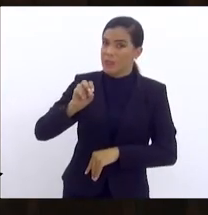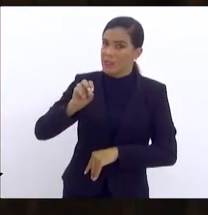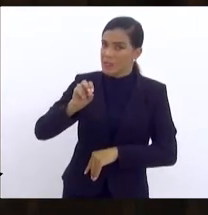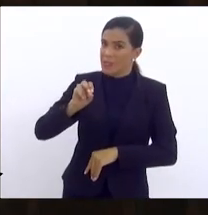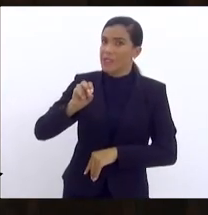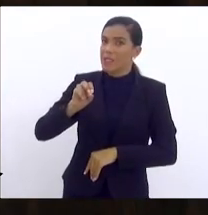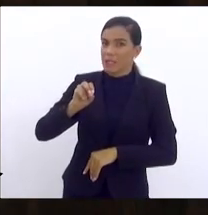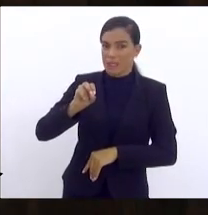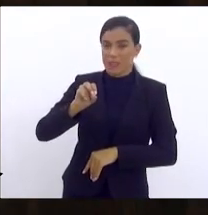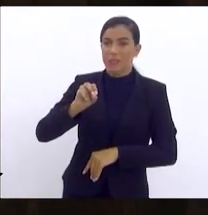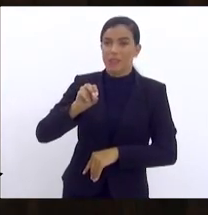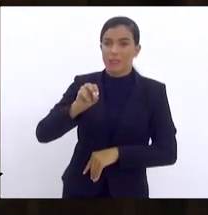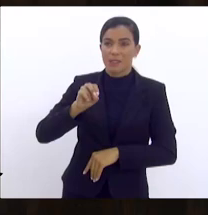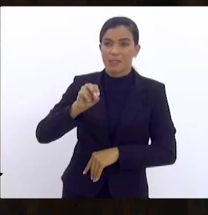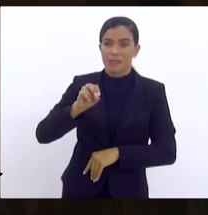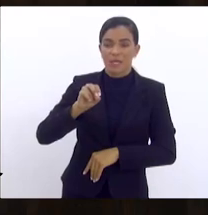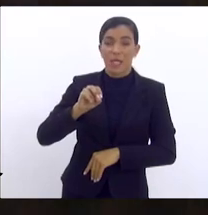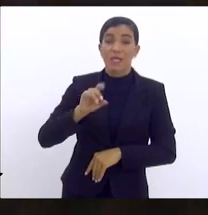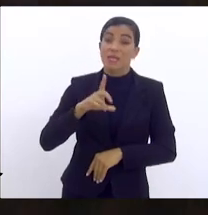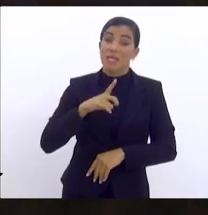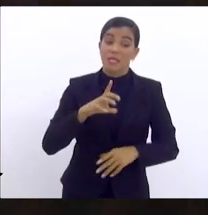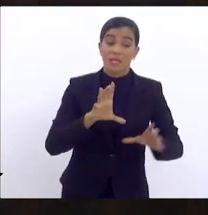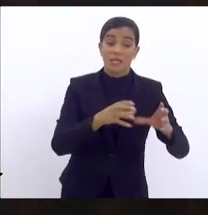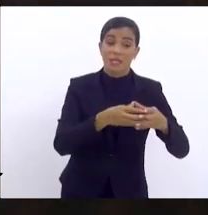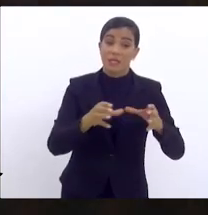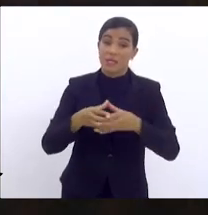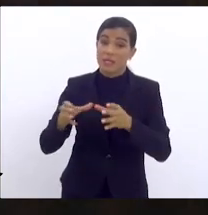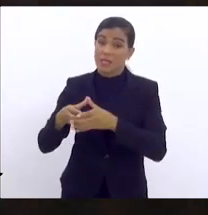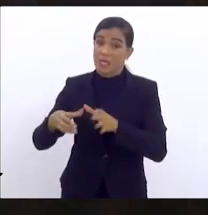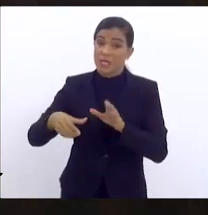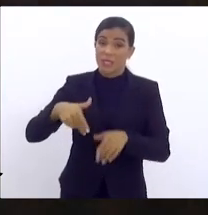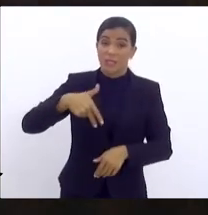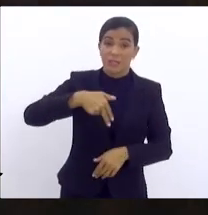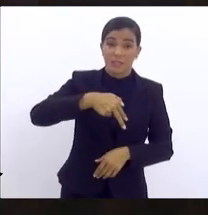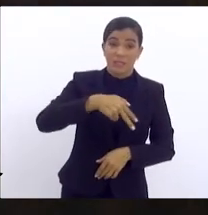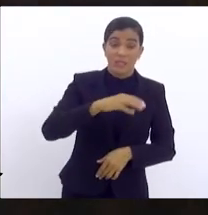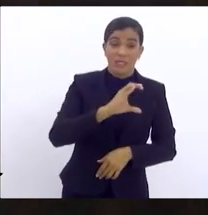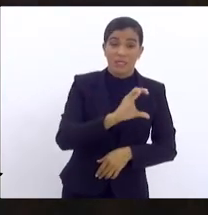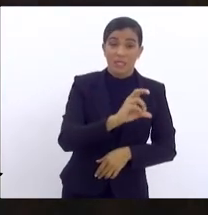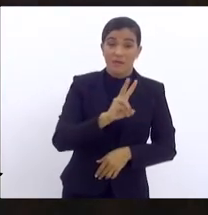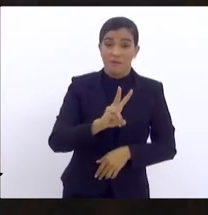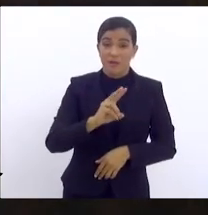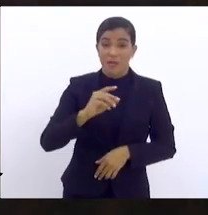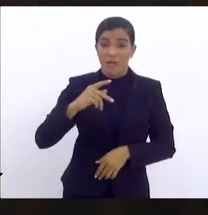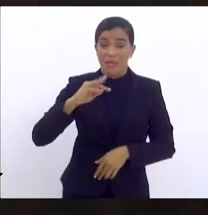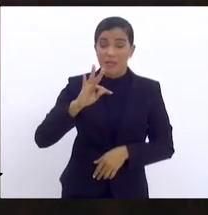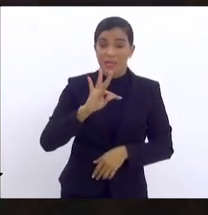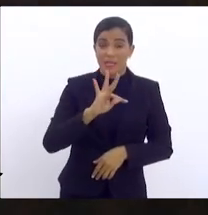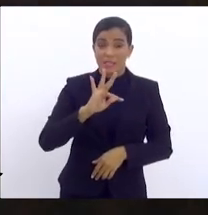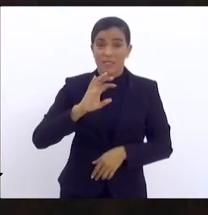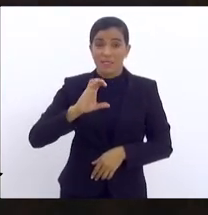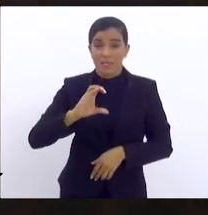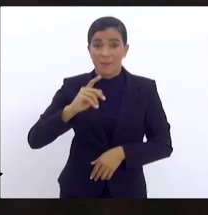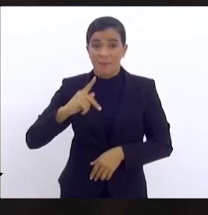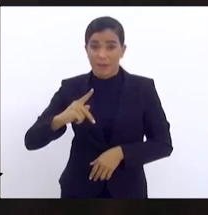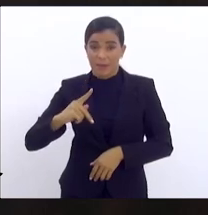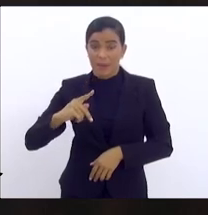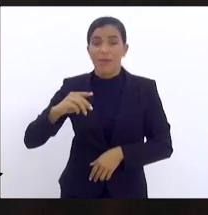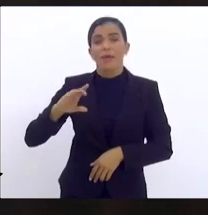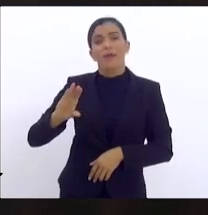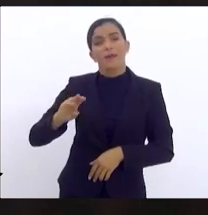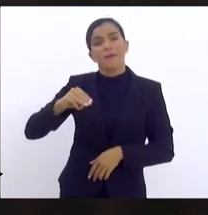Dino na área do três facções você vê TCP e milícia todas essas